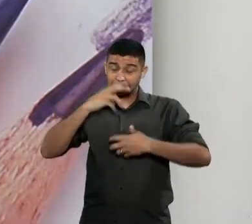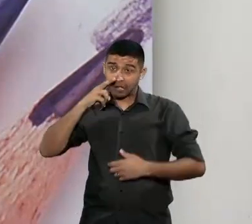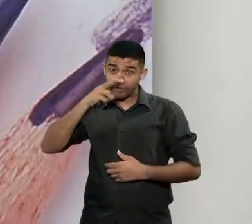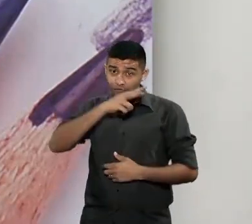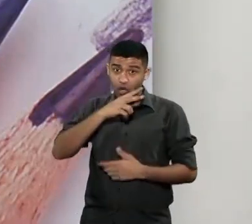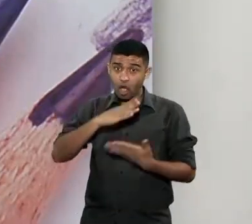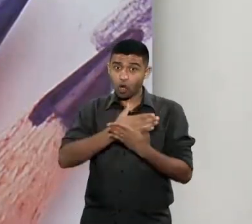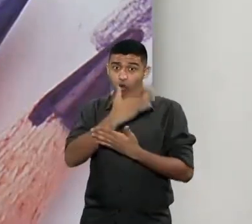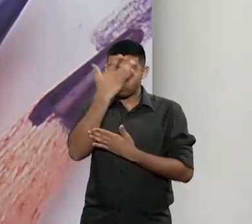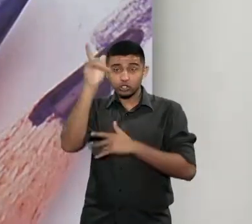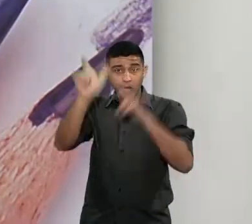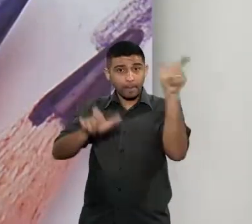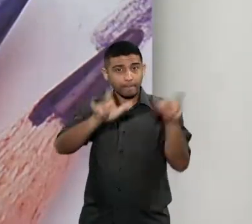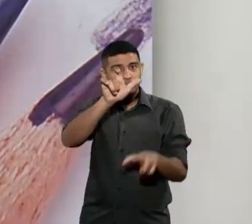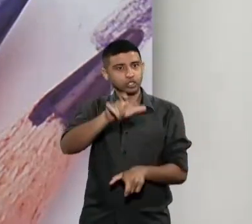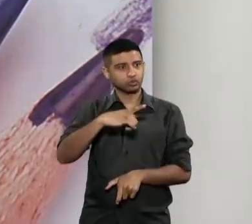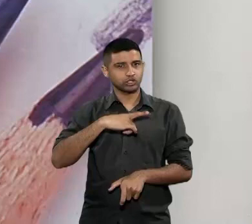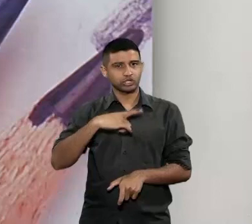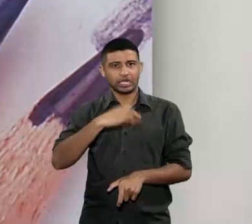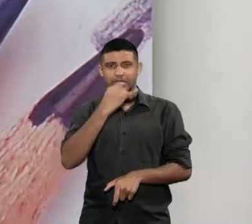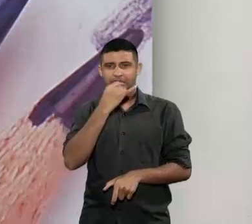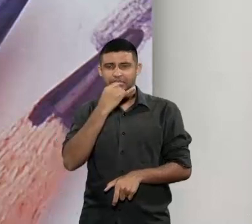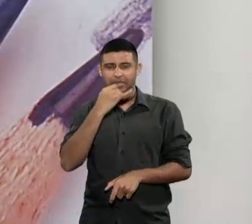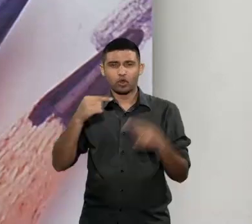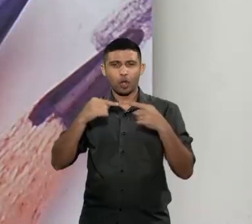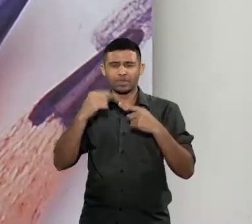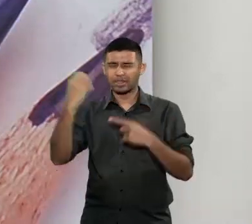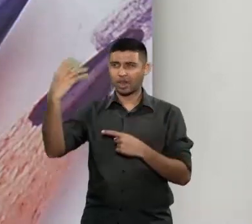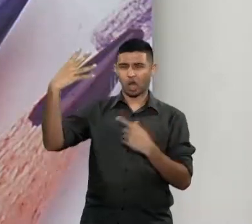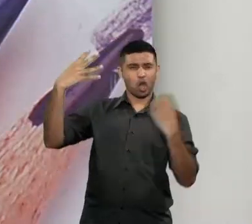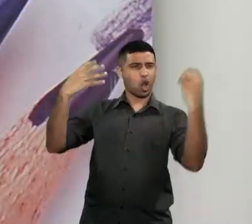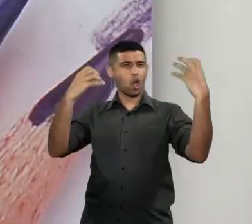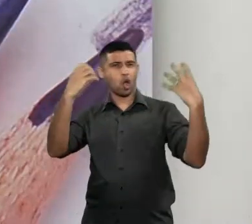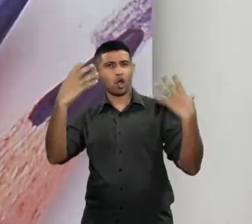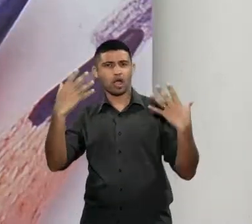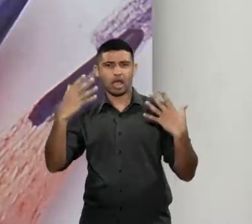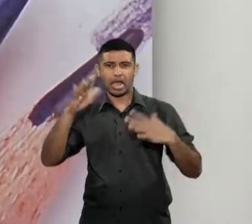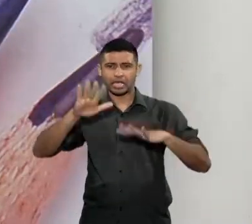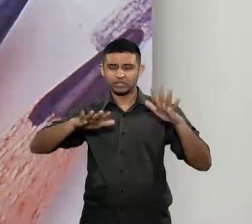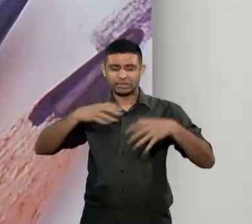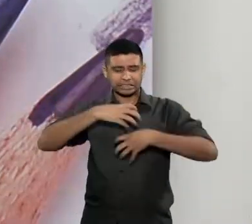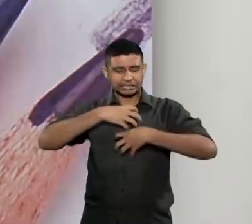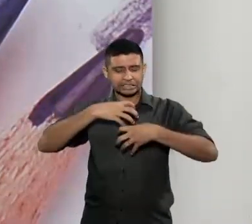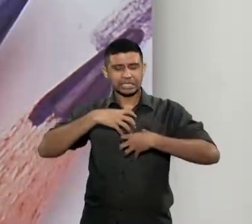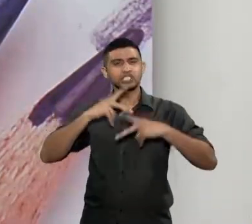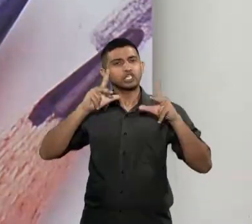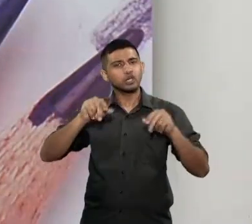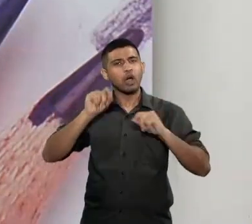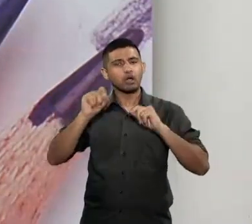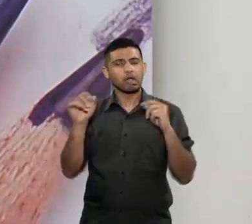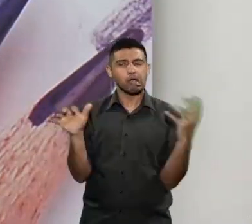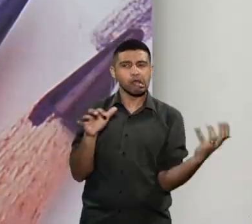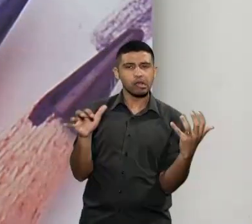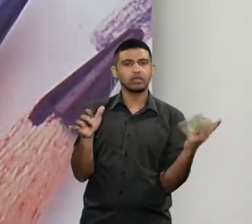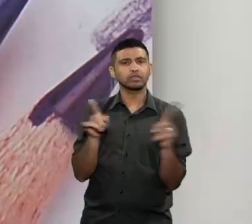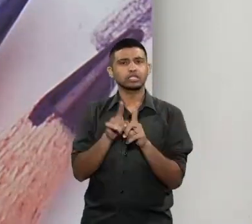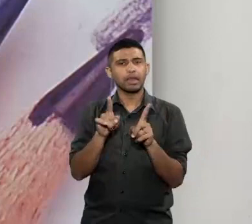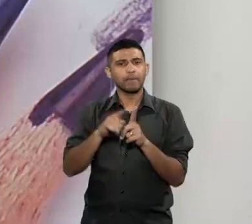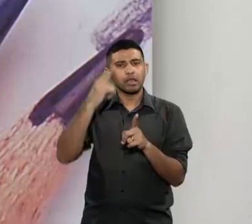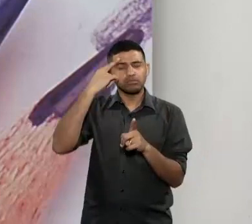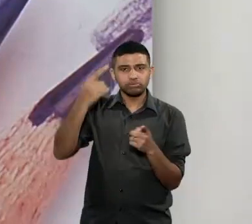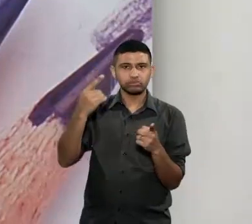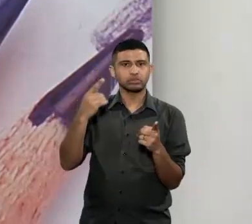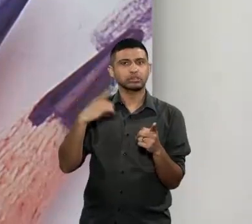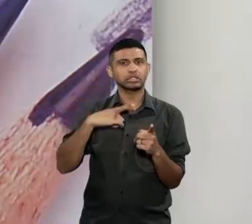sensibilidade extrema que algumas pessoas têm a certas ondas de luz. Os sintomas são muitas vezes similares à